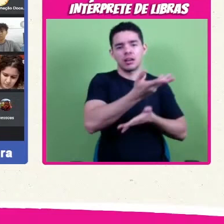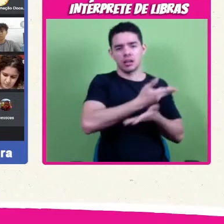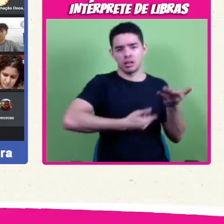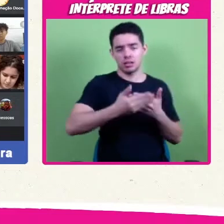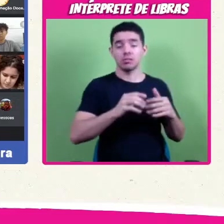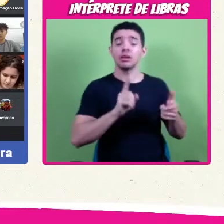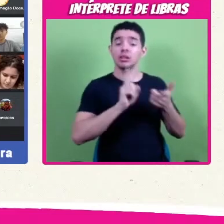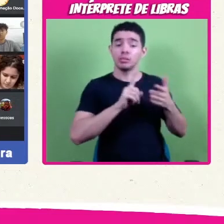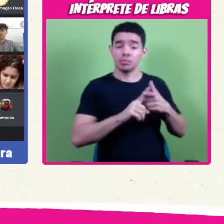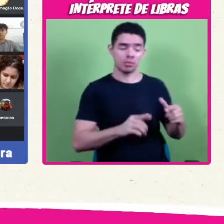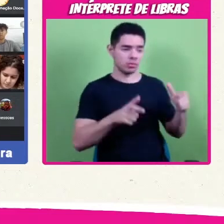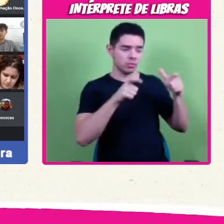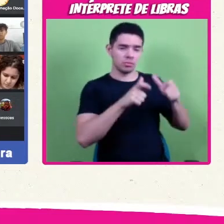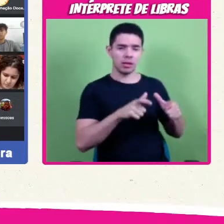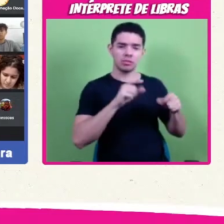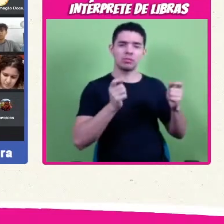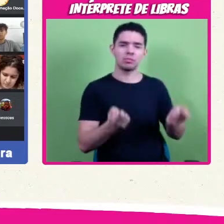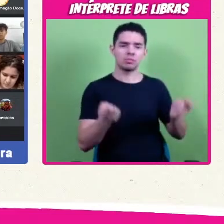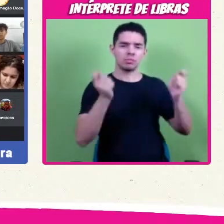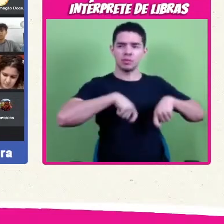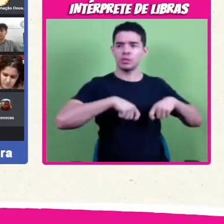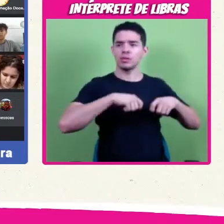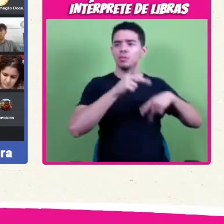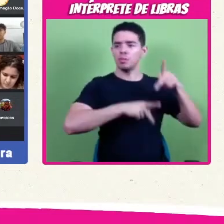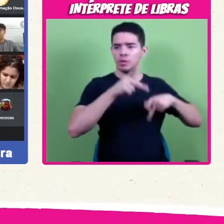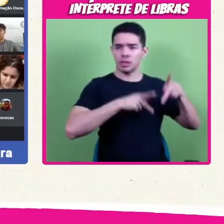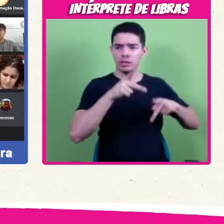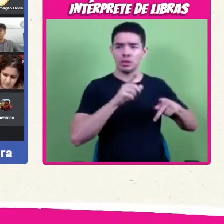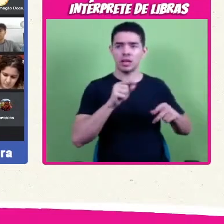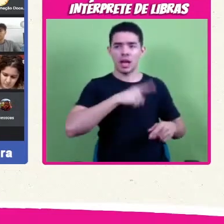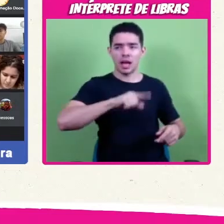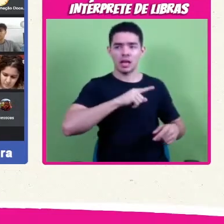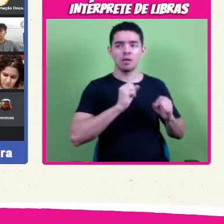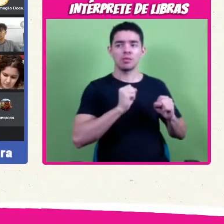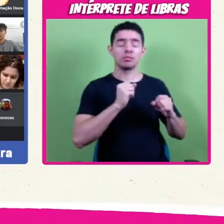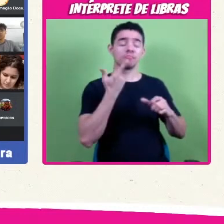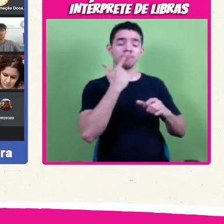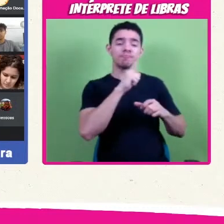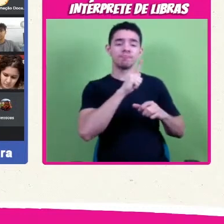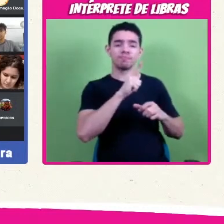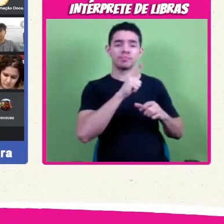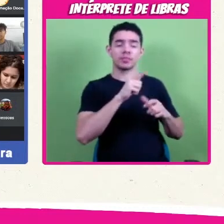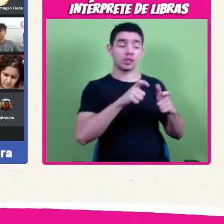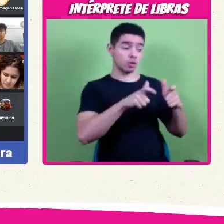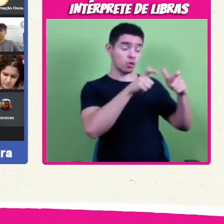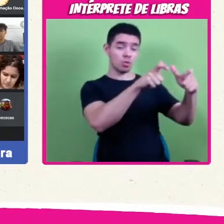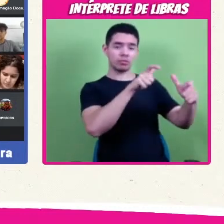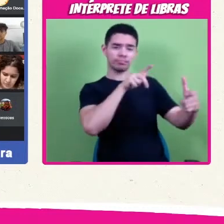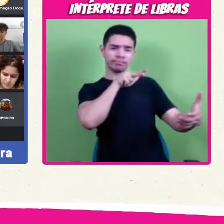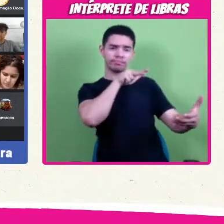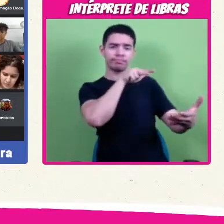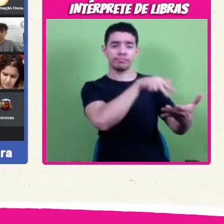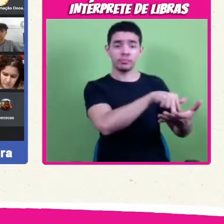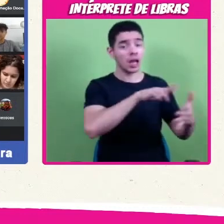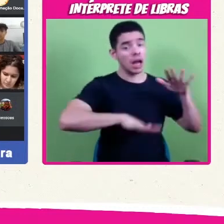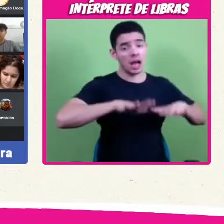de possibilitar a essas populações para que elas possam alcançar esse lugar que muitas vezes nos